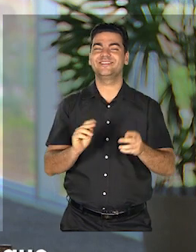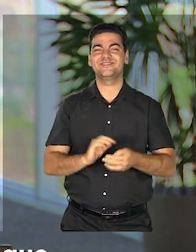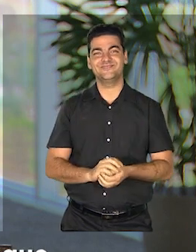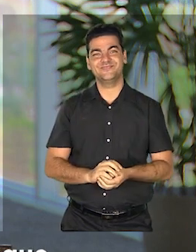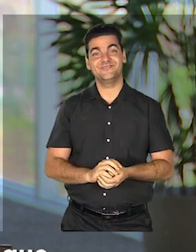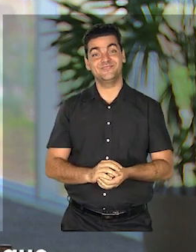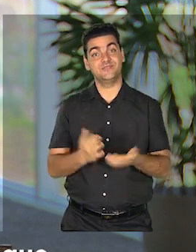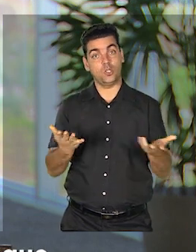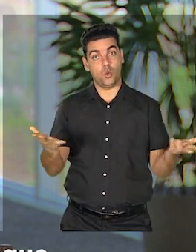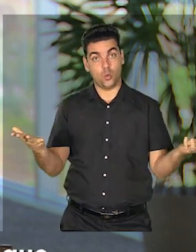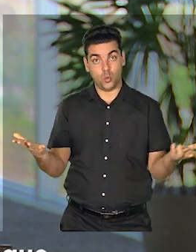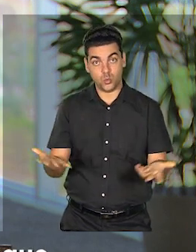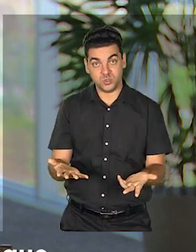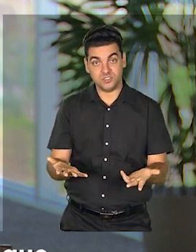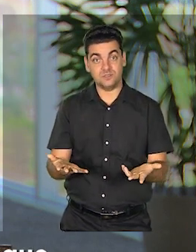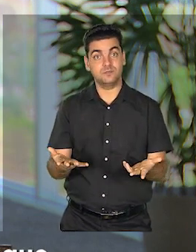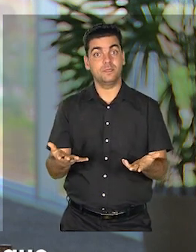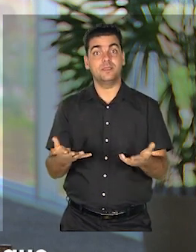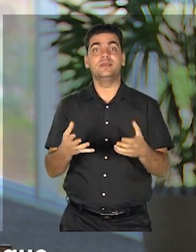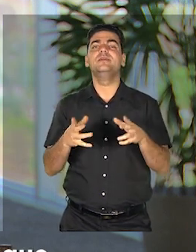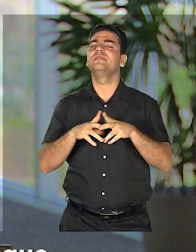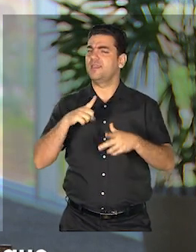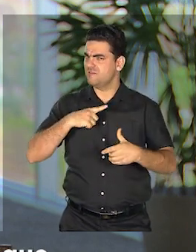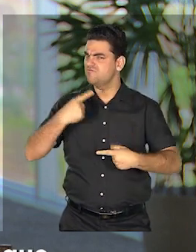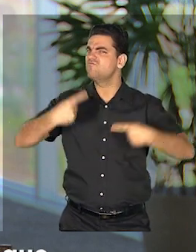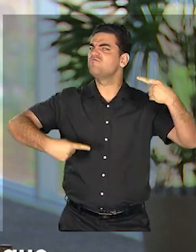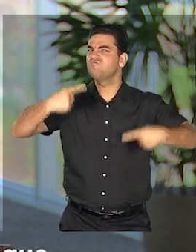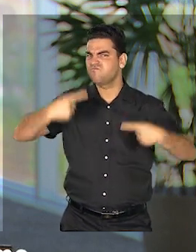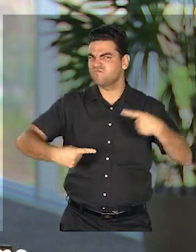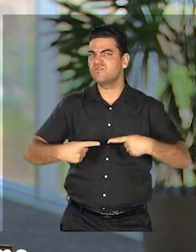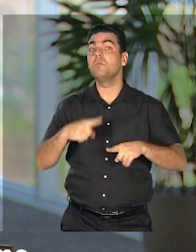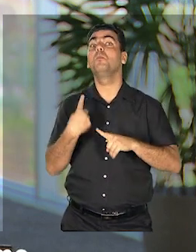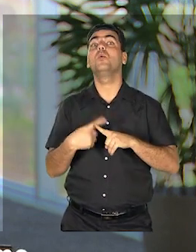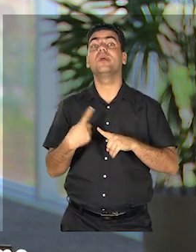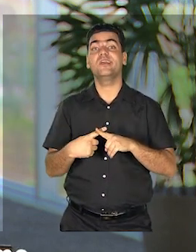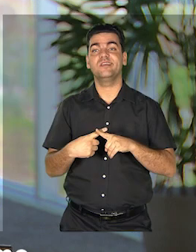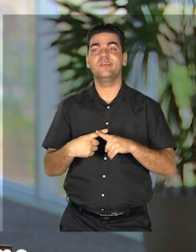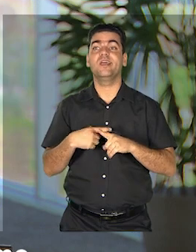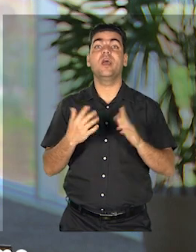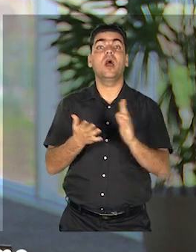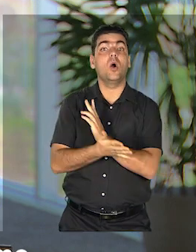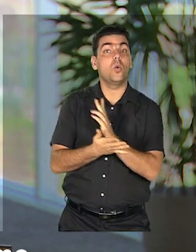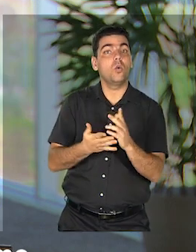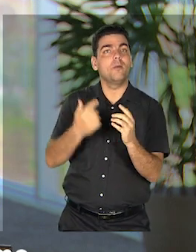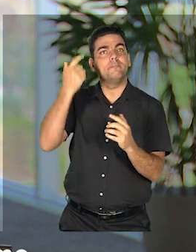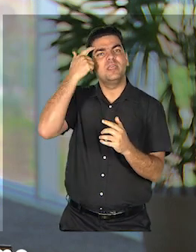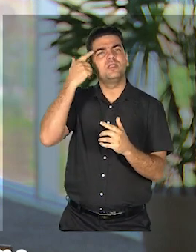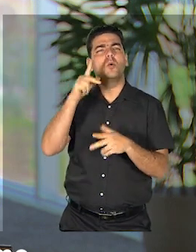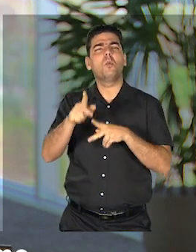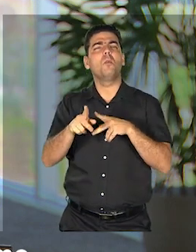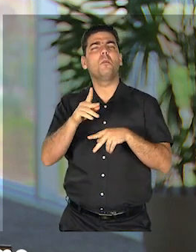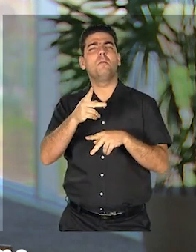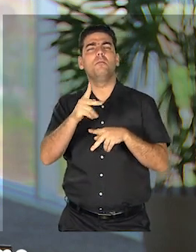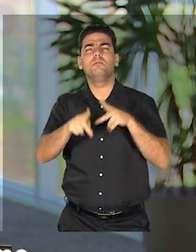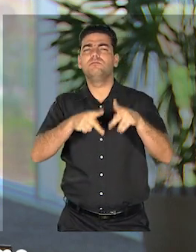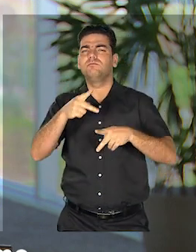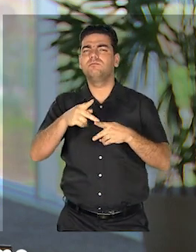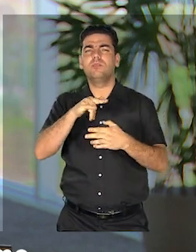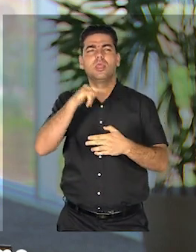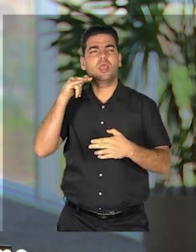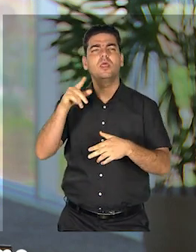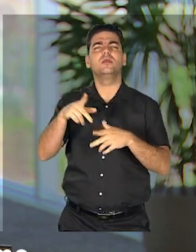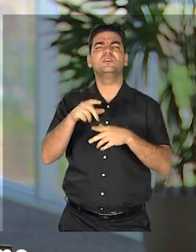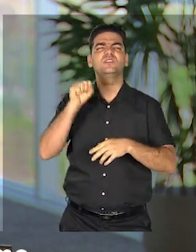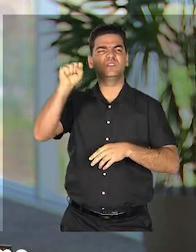civilizada mundo de hoje ela se encontra sob ataque em razão de disfunções como populismo